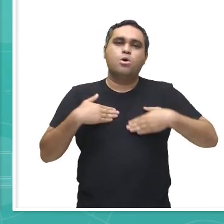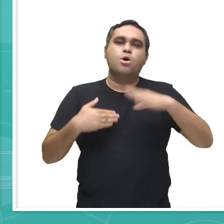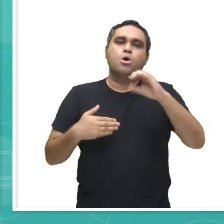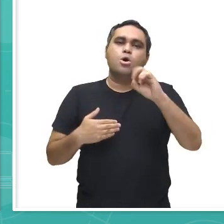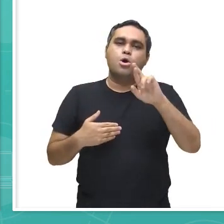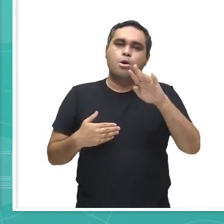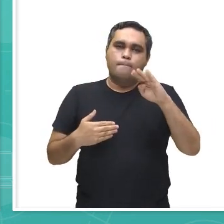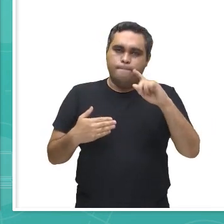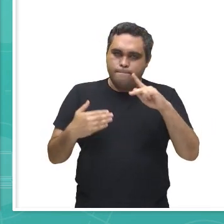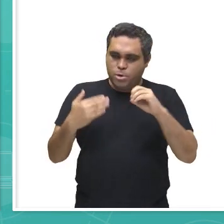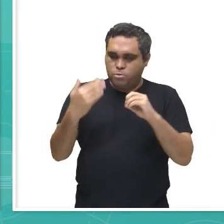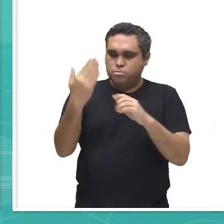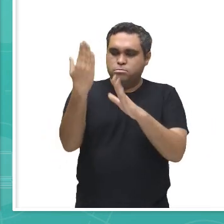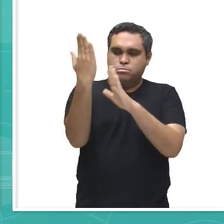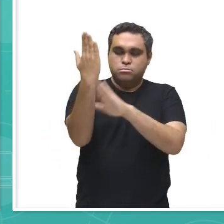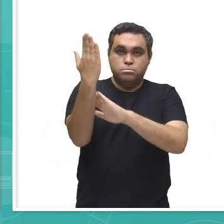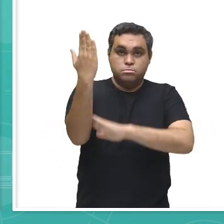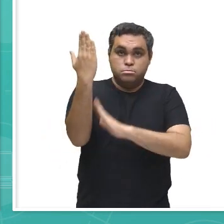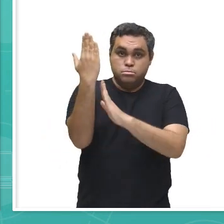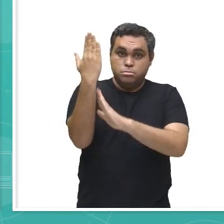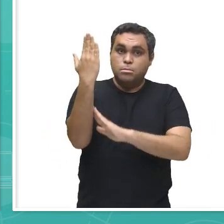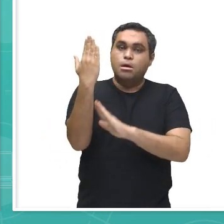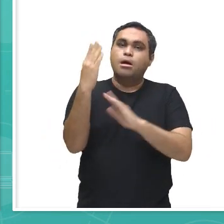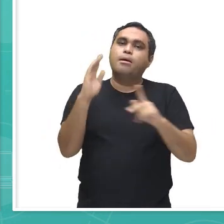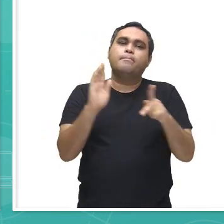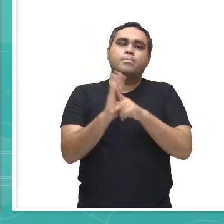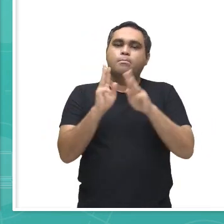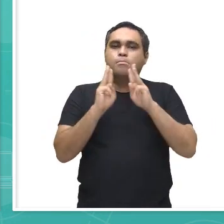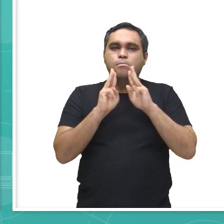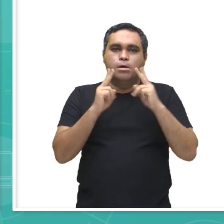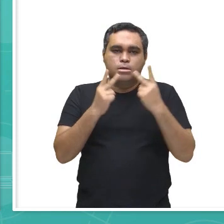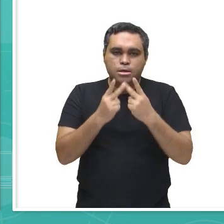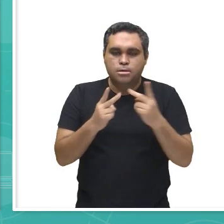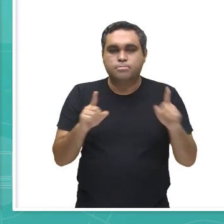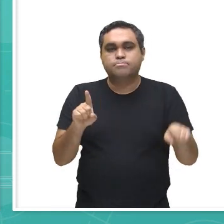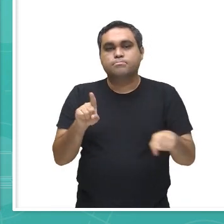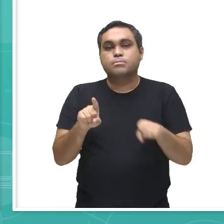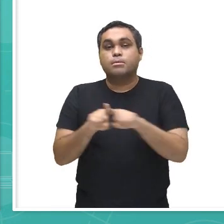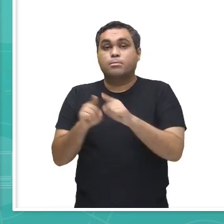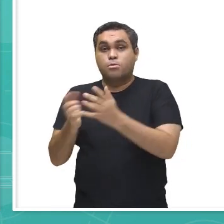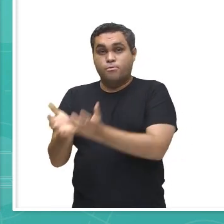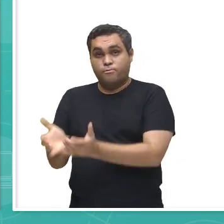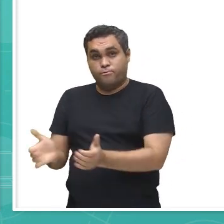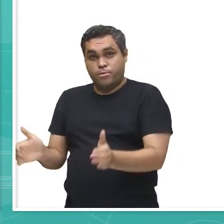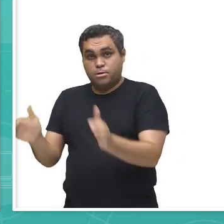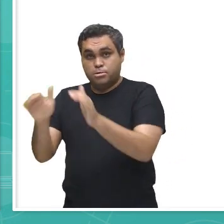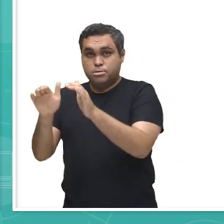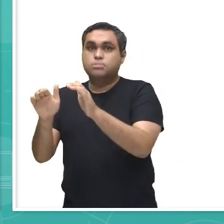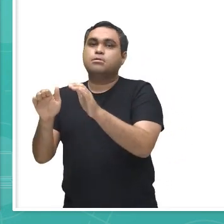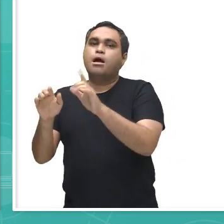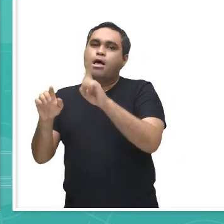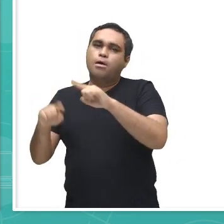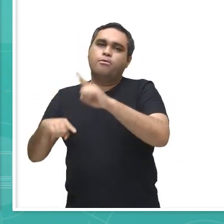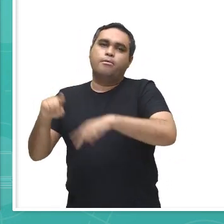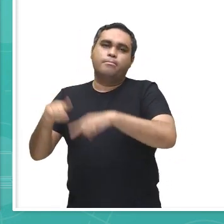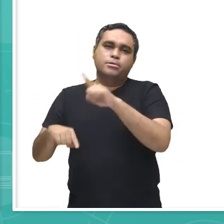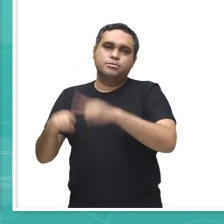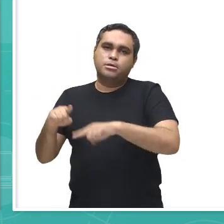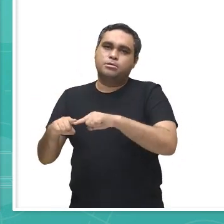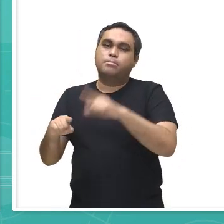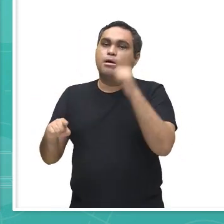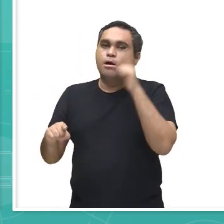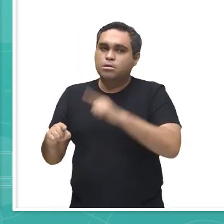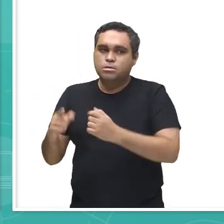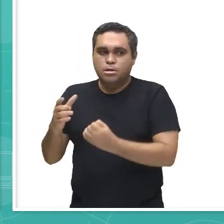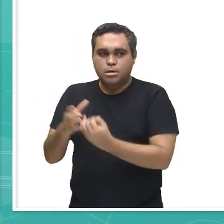parte ali delimitada da matéria. E o vaso? O vaso, ele é um objeto. Para ele chegar nesse